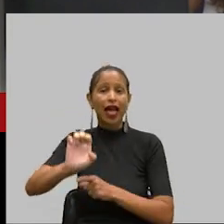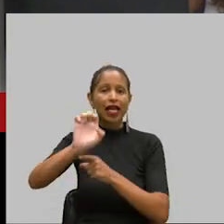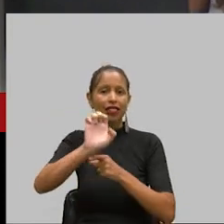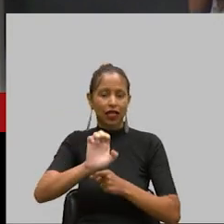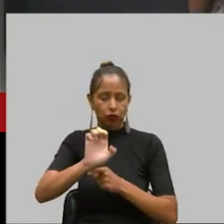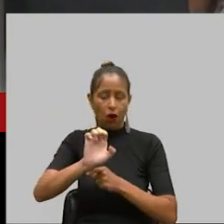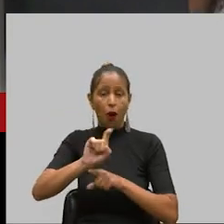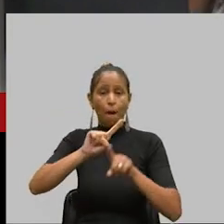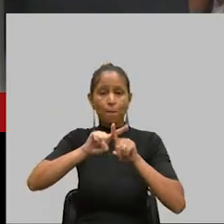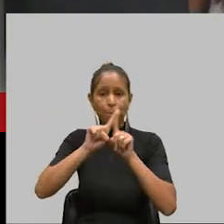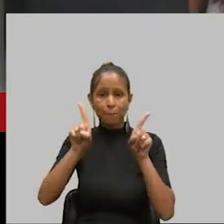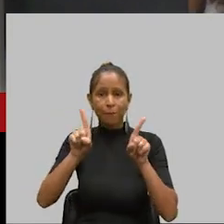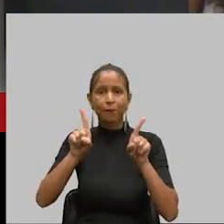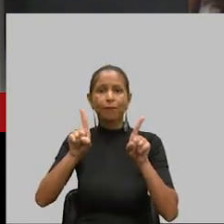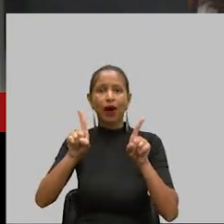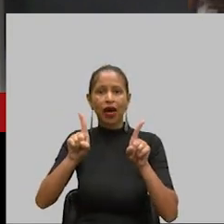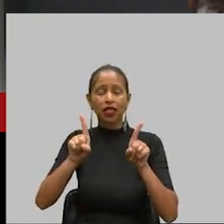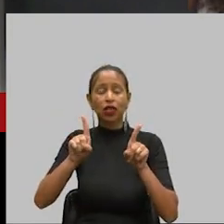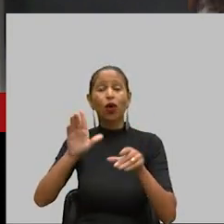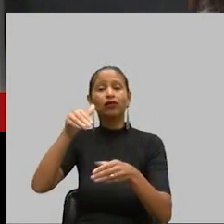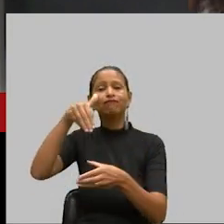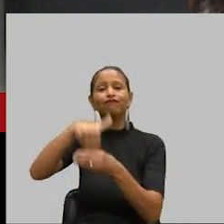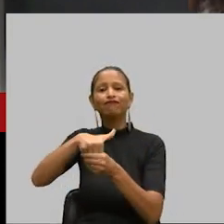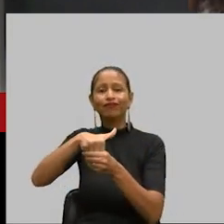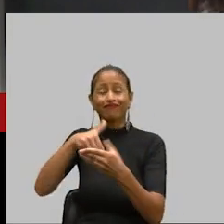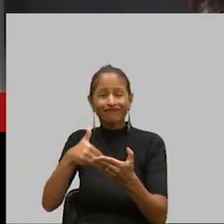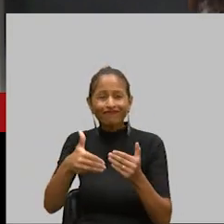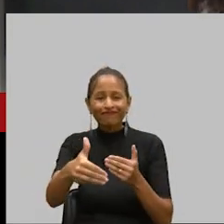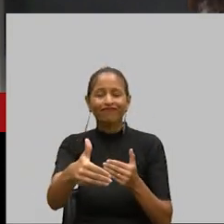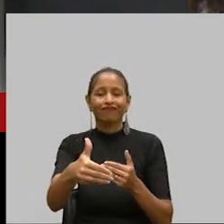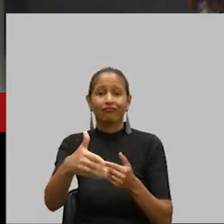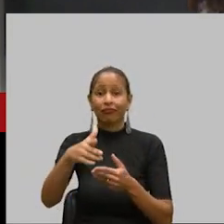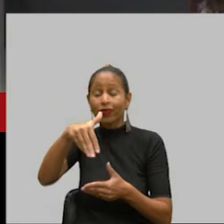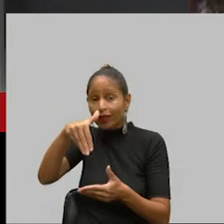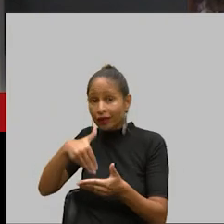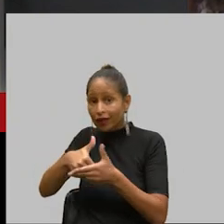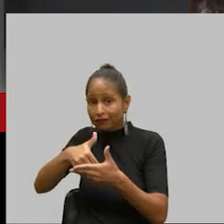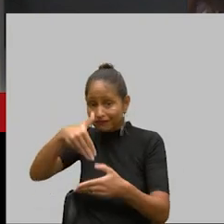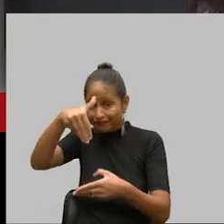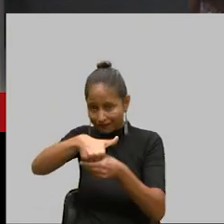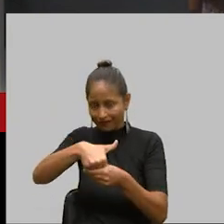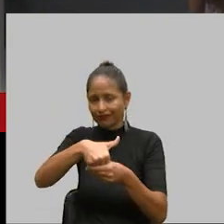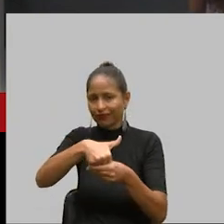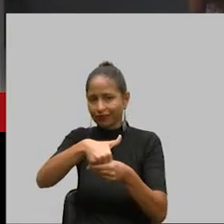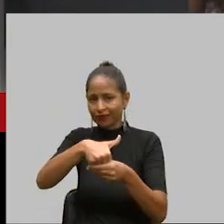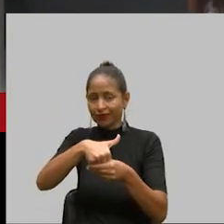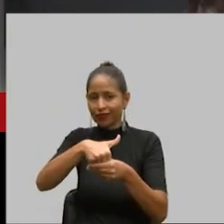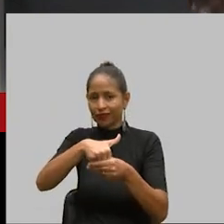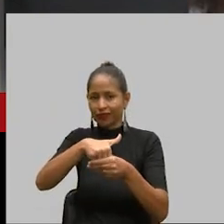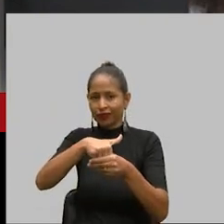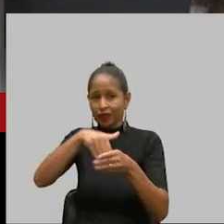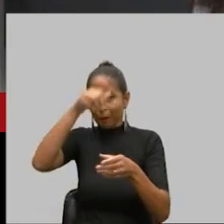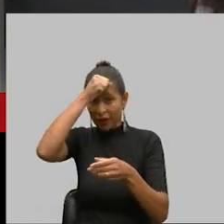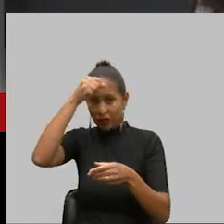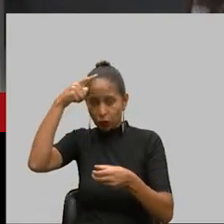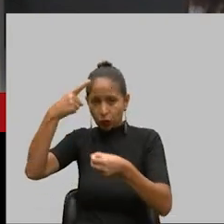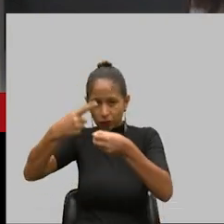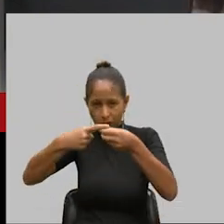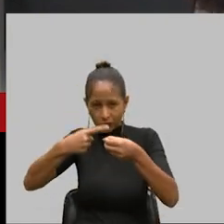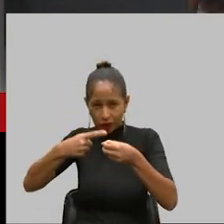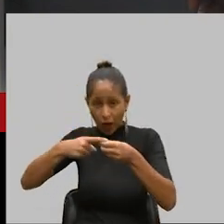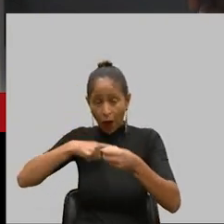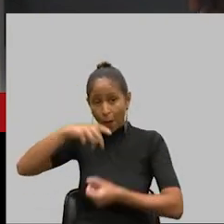mas nós estamos a véspera de uma eleição a véspera de o município que tem um